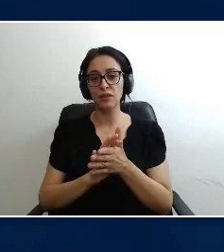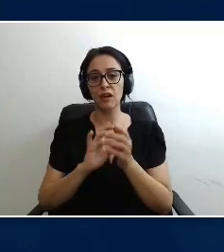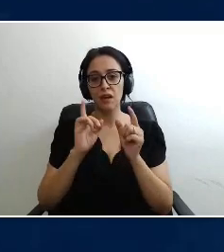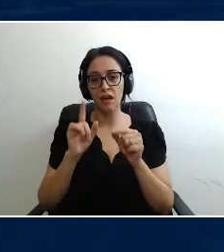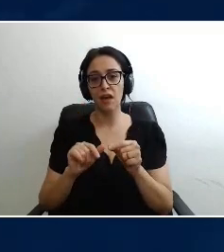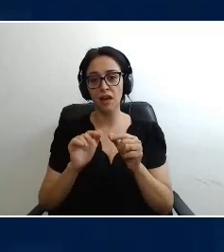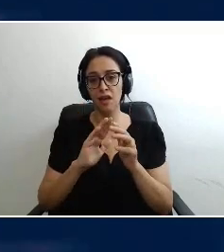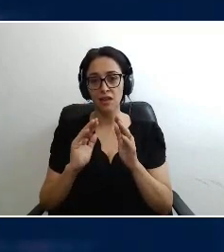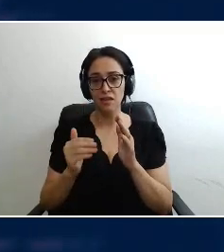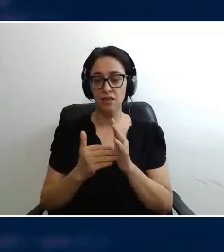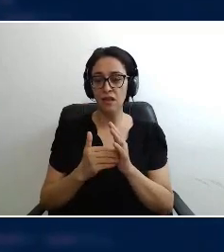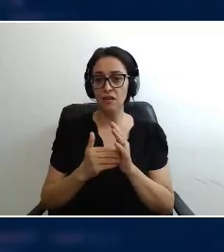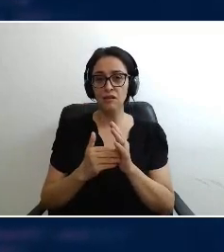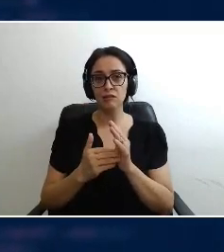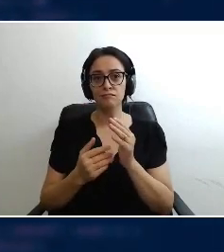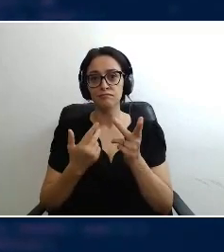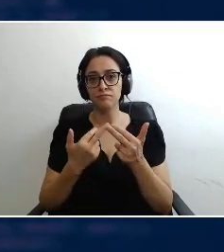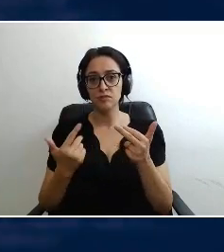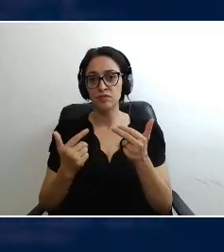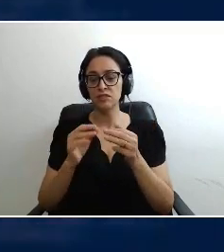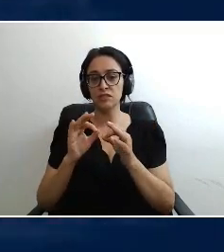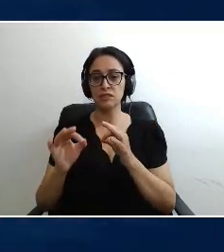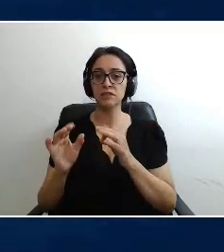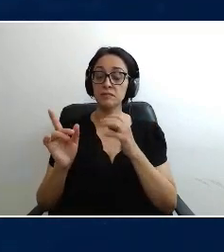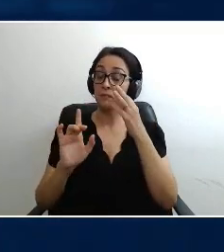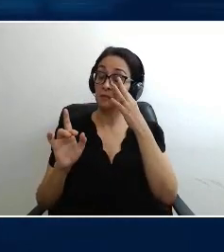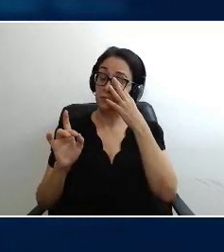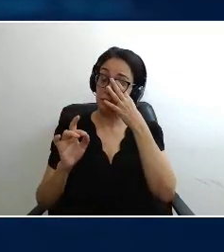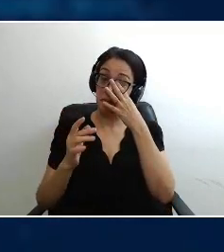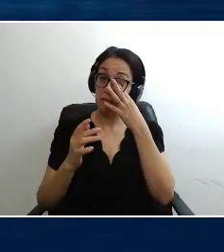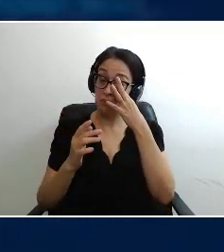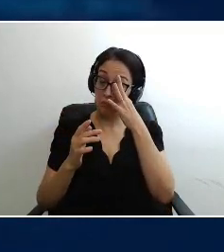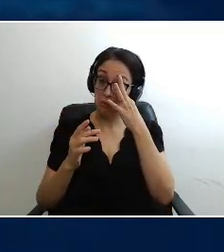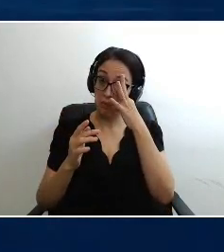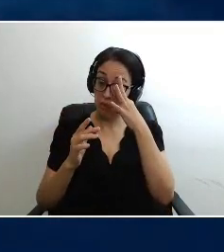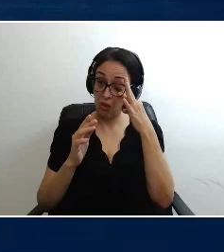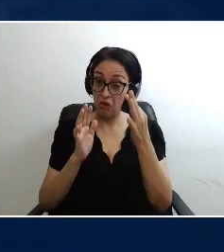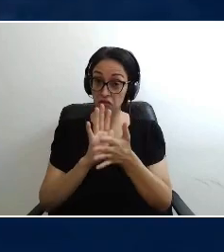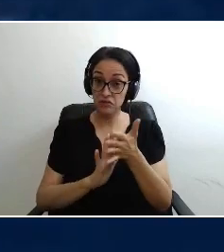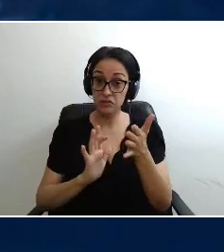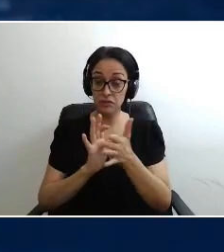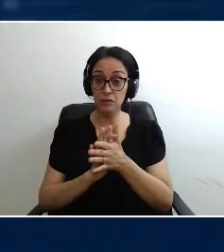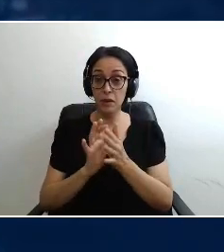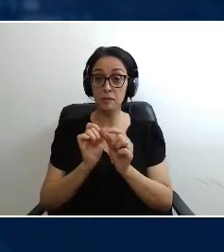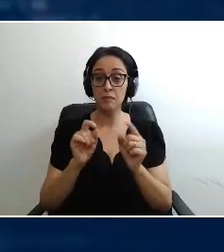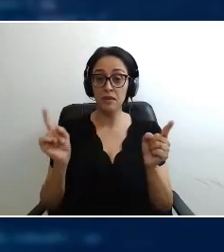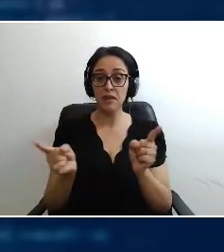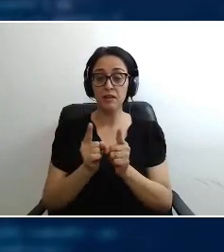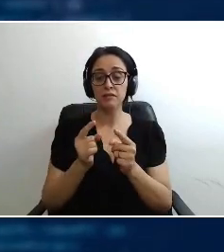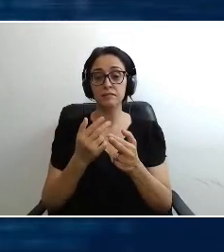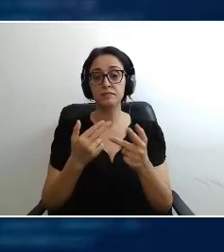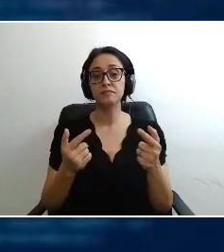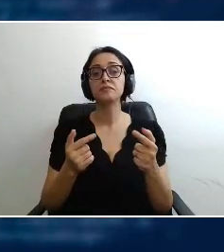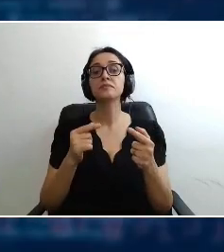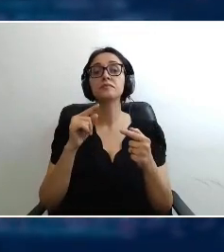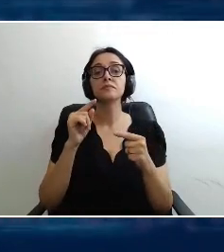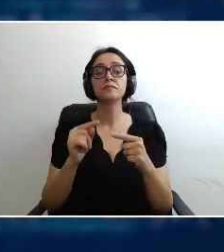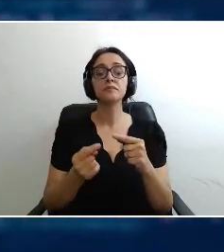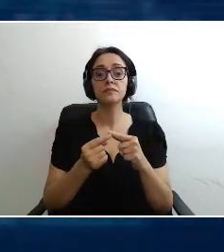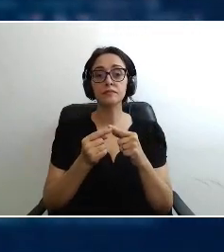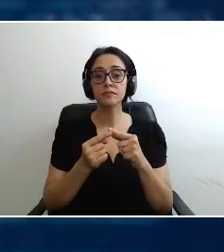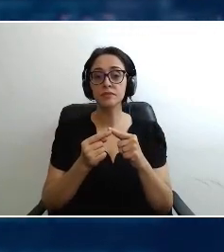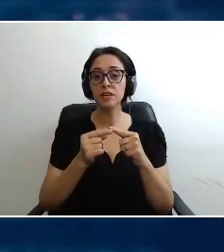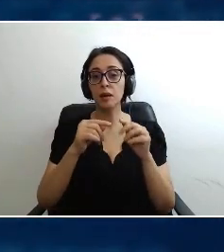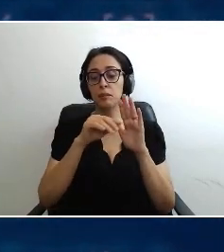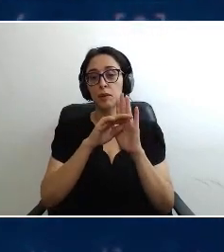Não é uma argumentação tão distante assim. Só que funções pequenas, de preferência, sempre funções pequenas, e você faz programas